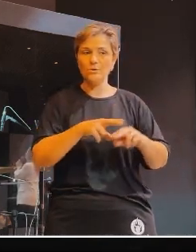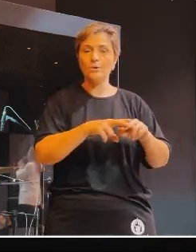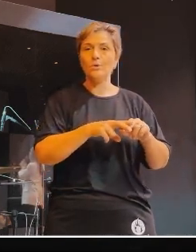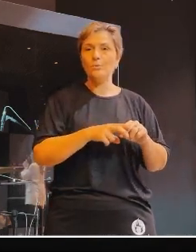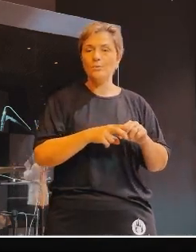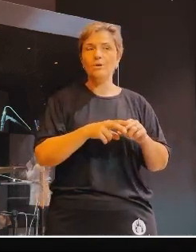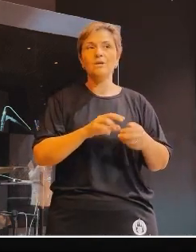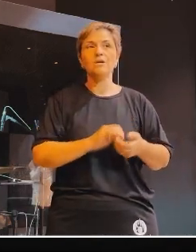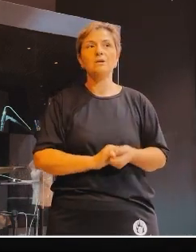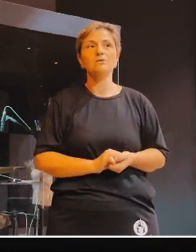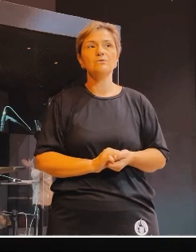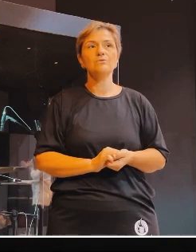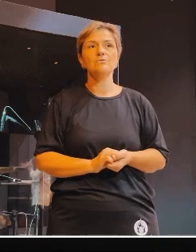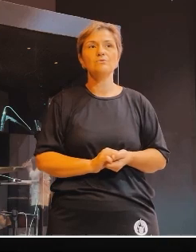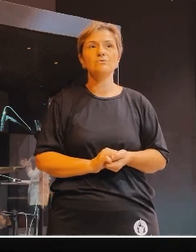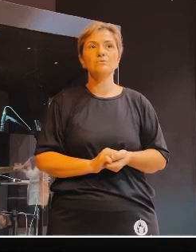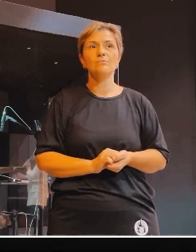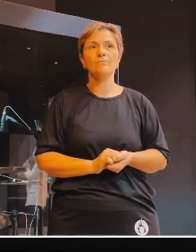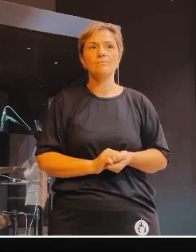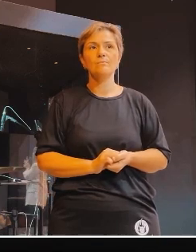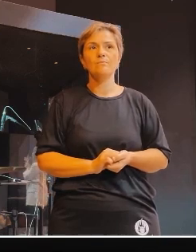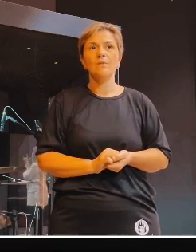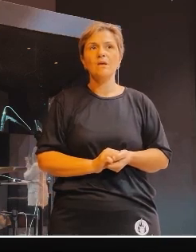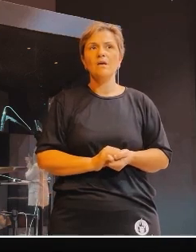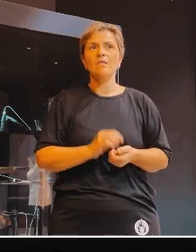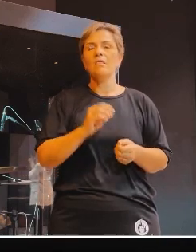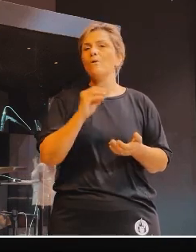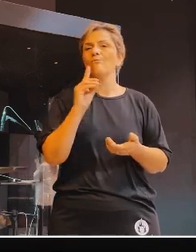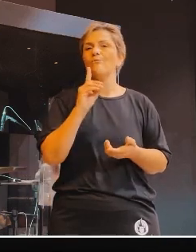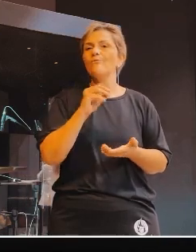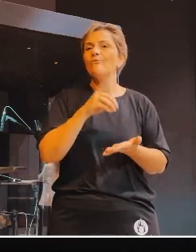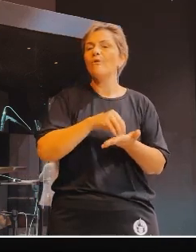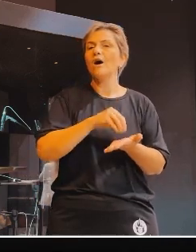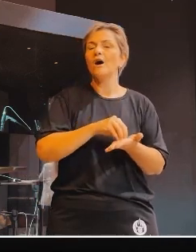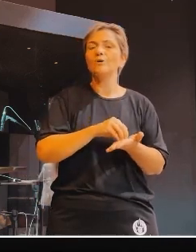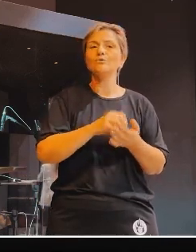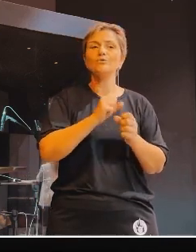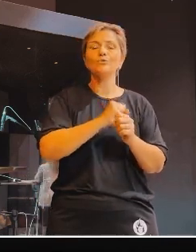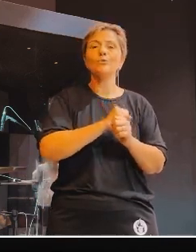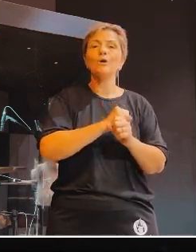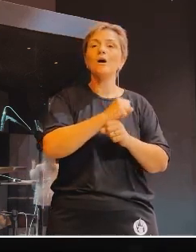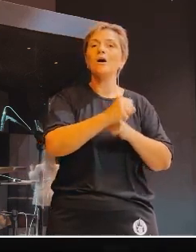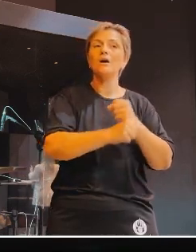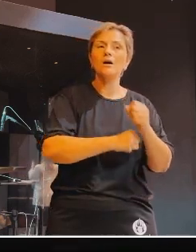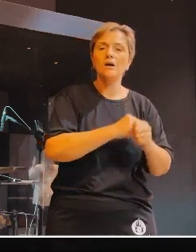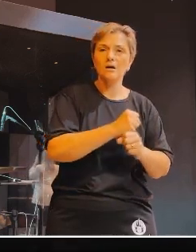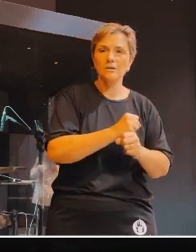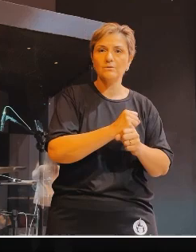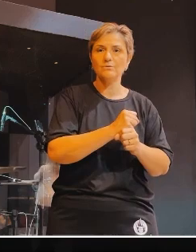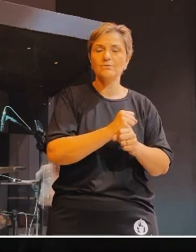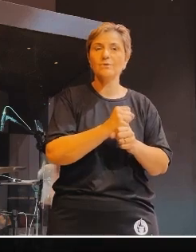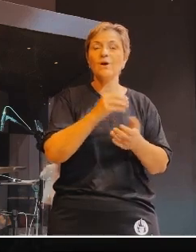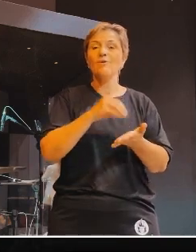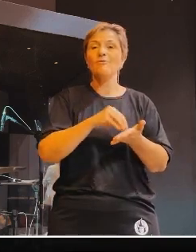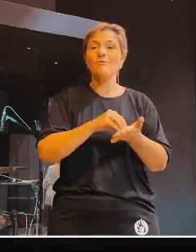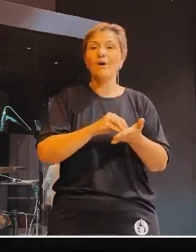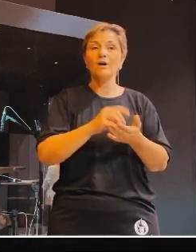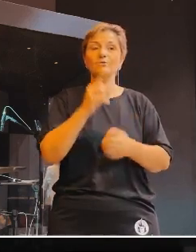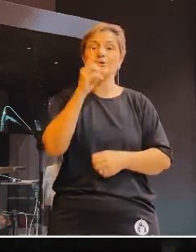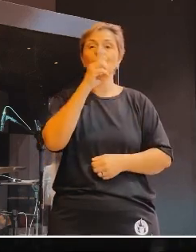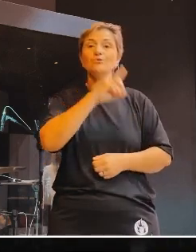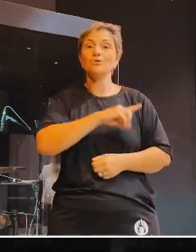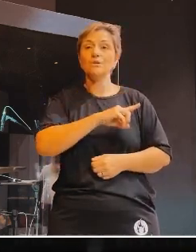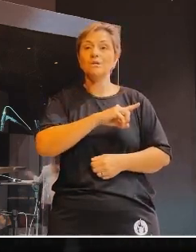faltam anos ou meses, faltam dias para o reinado do diabo